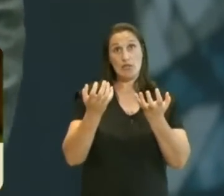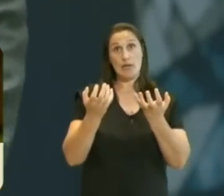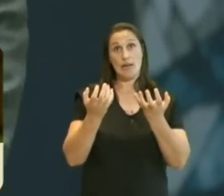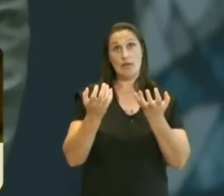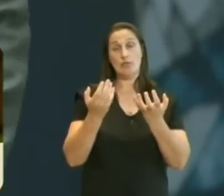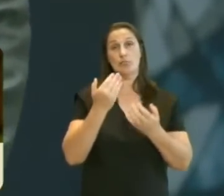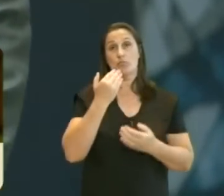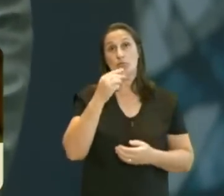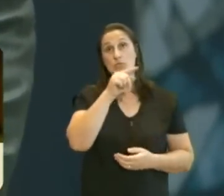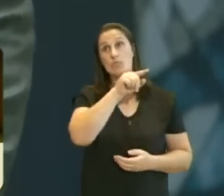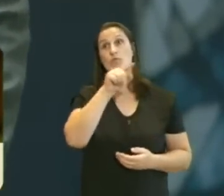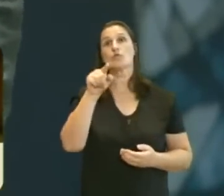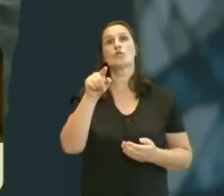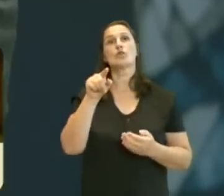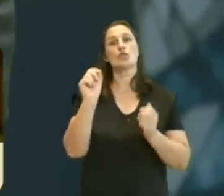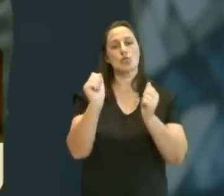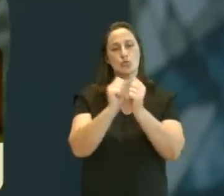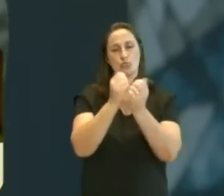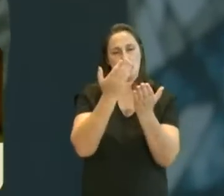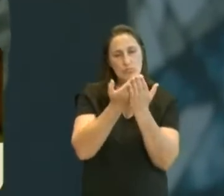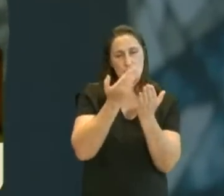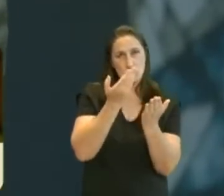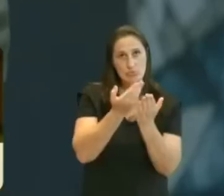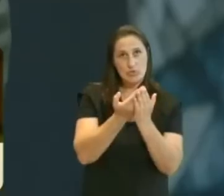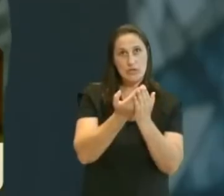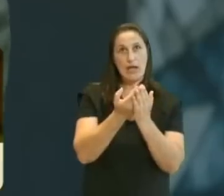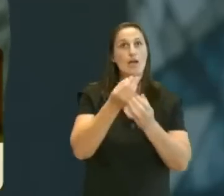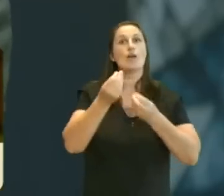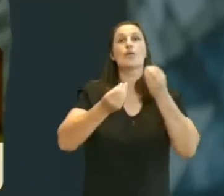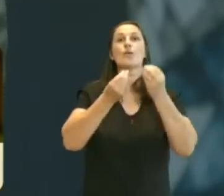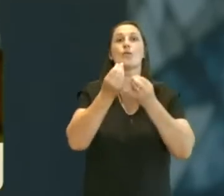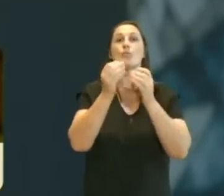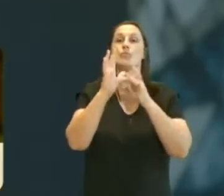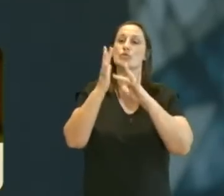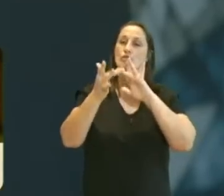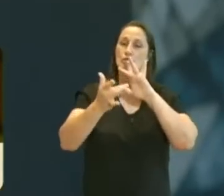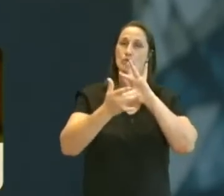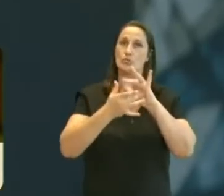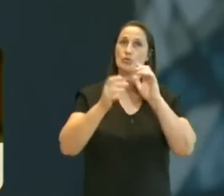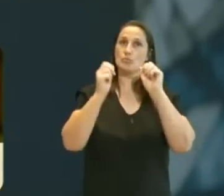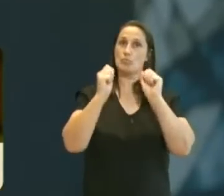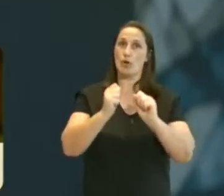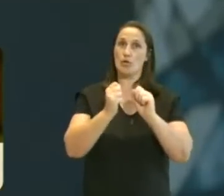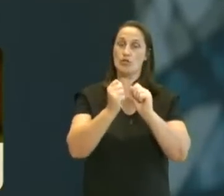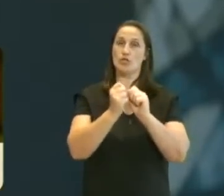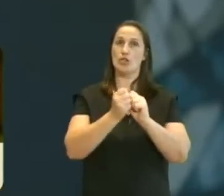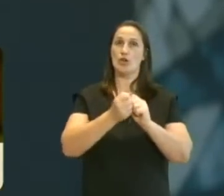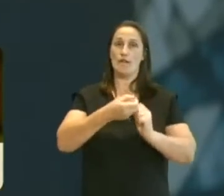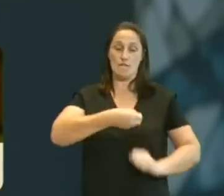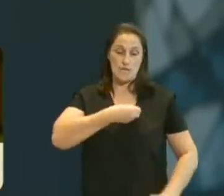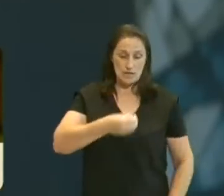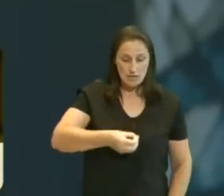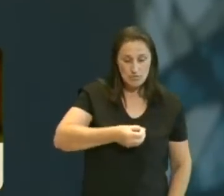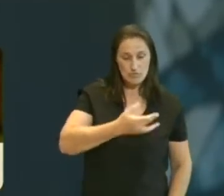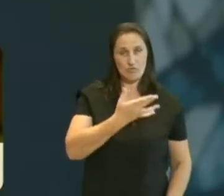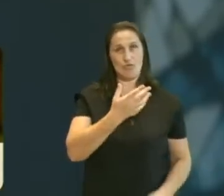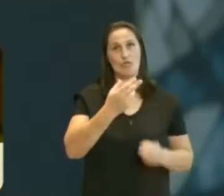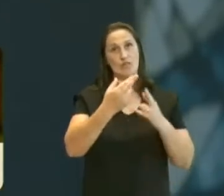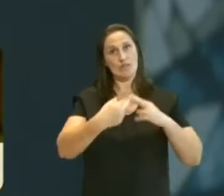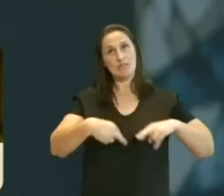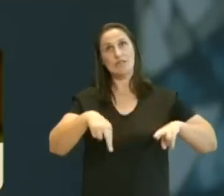a estudar comigo como Jesus pode renovar e como Jesus pode fazer